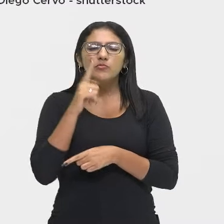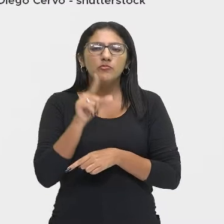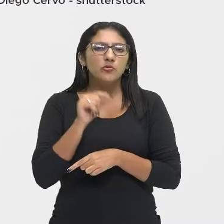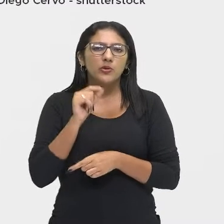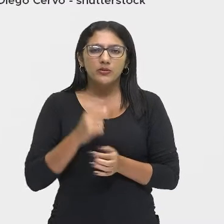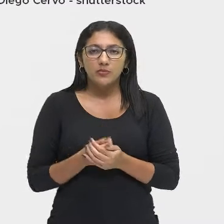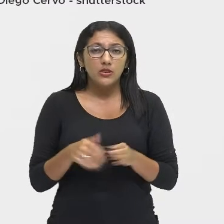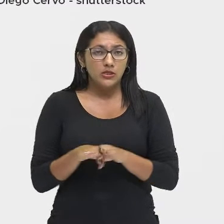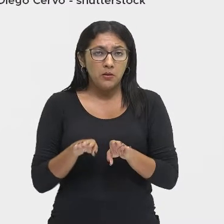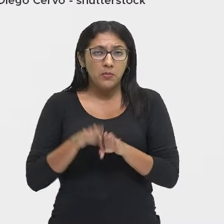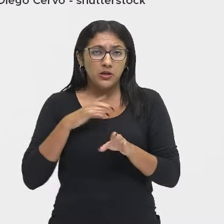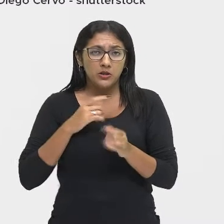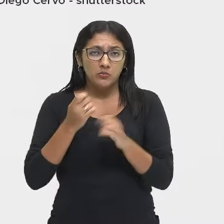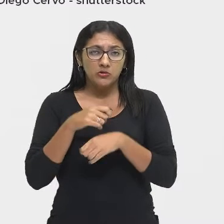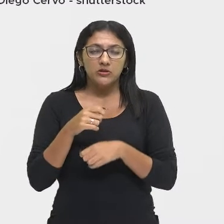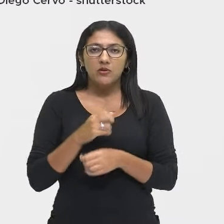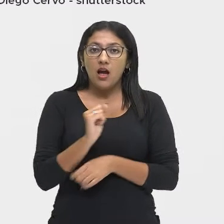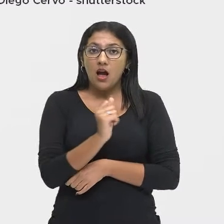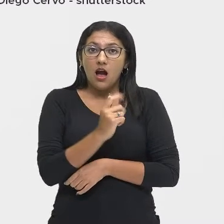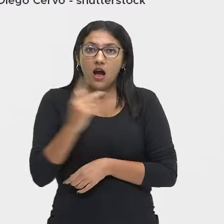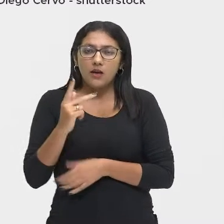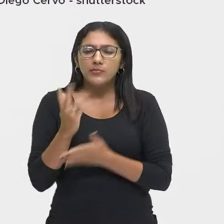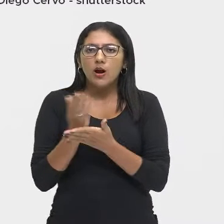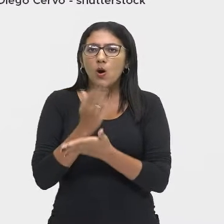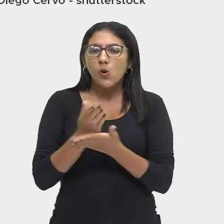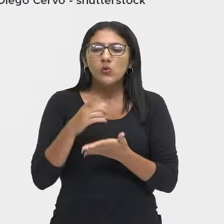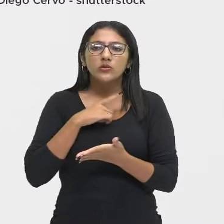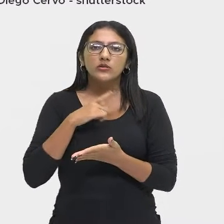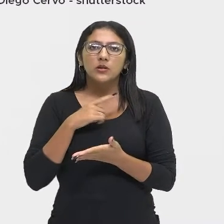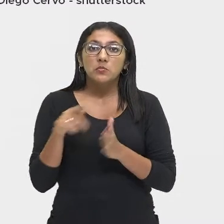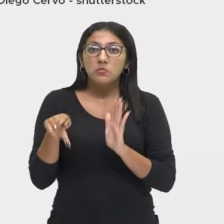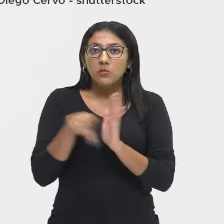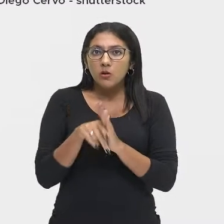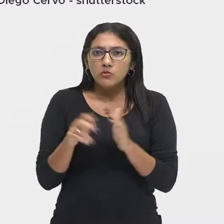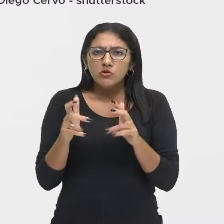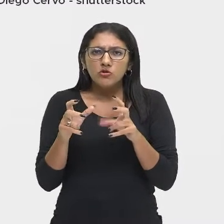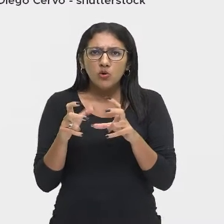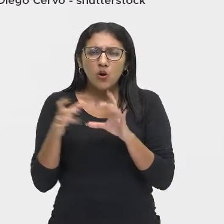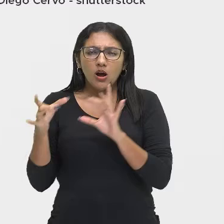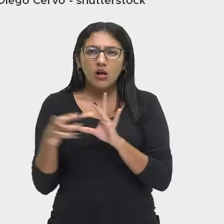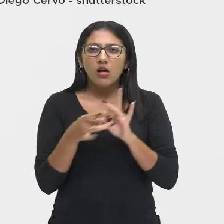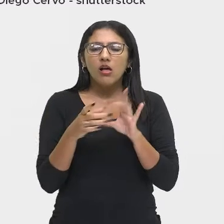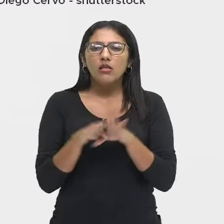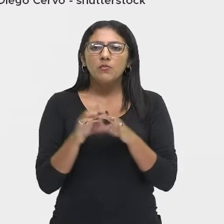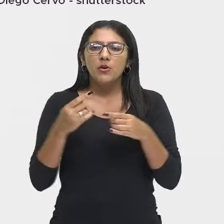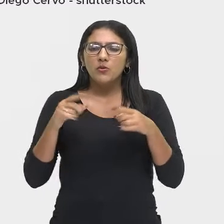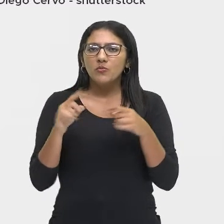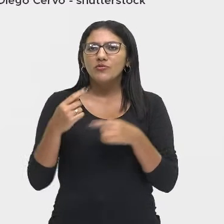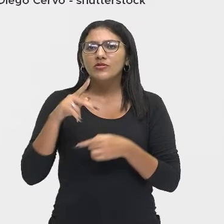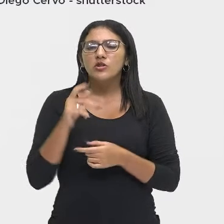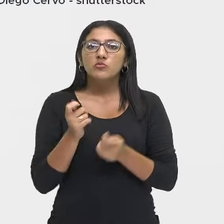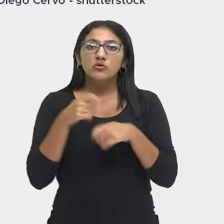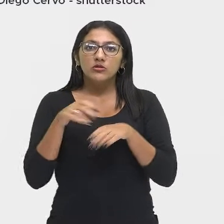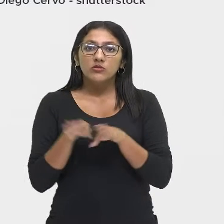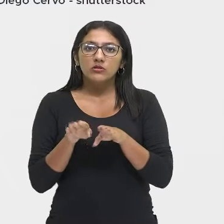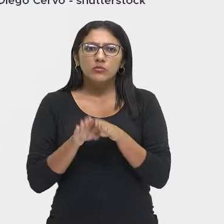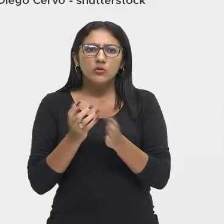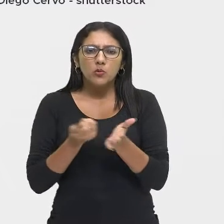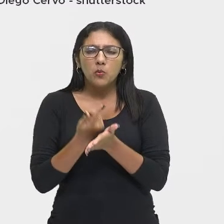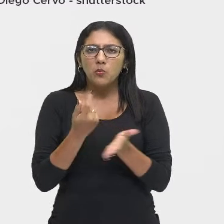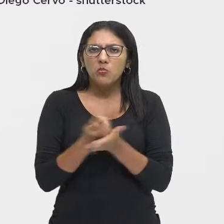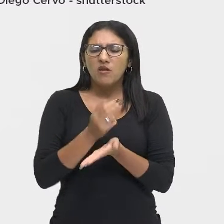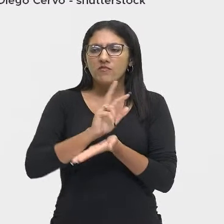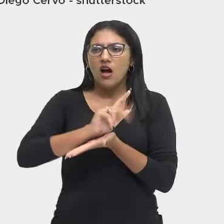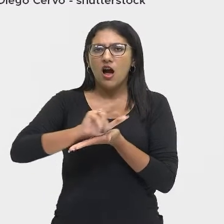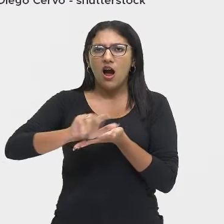tem aplicativos, alguns dos streams têm aplicativos de jogos e músicas e você pode até comprar produtos por meio